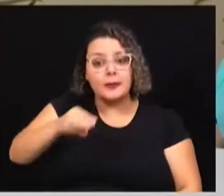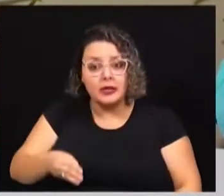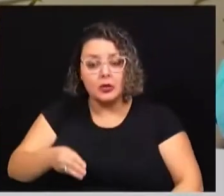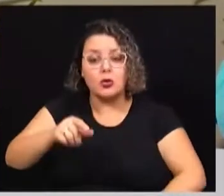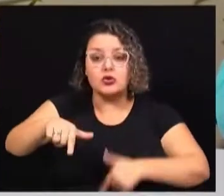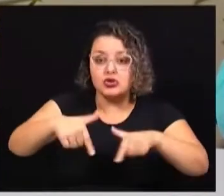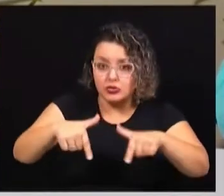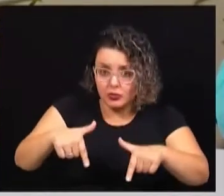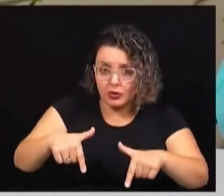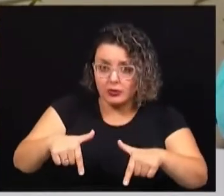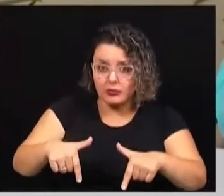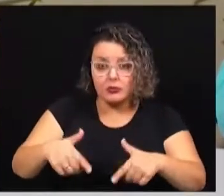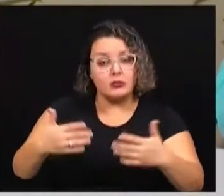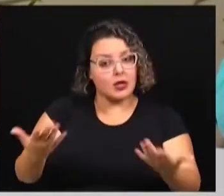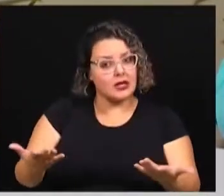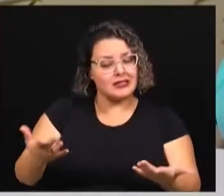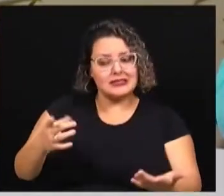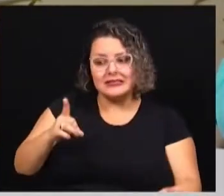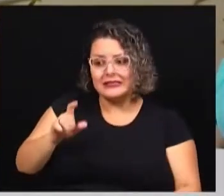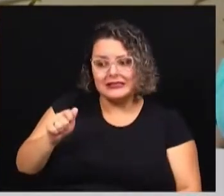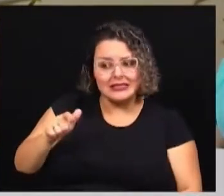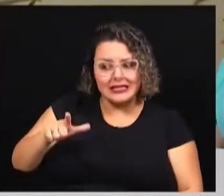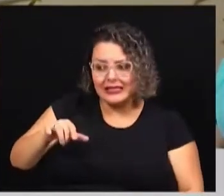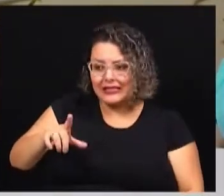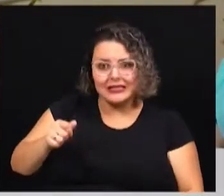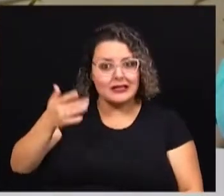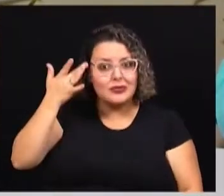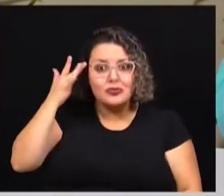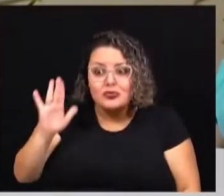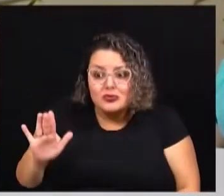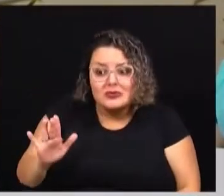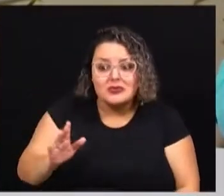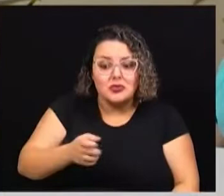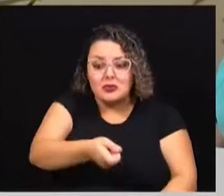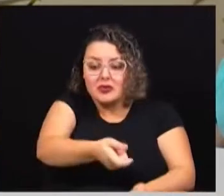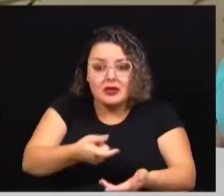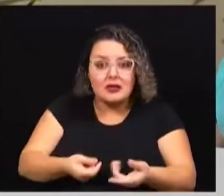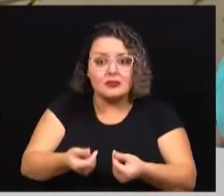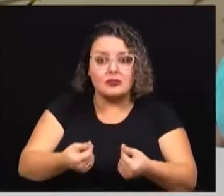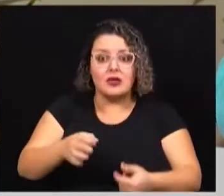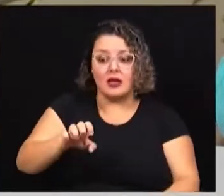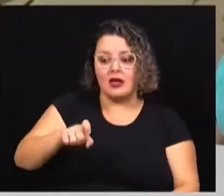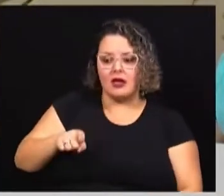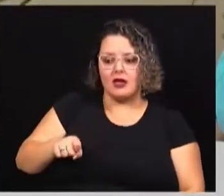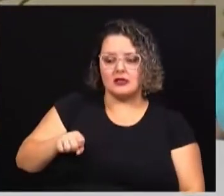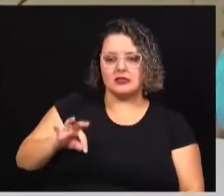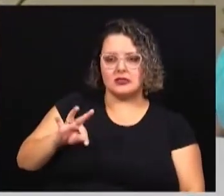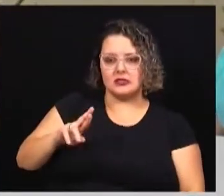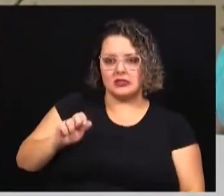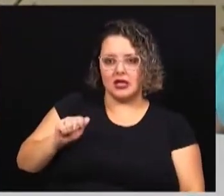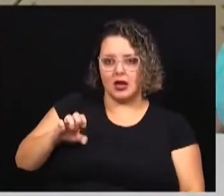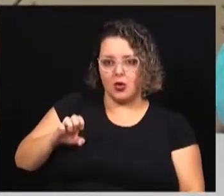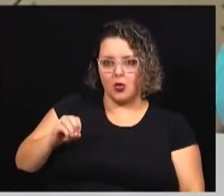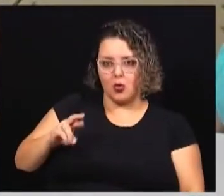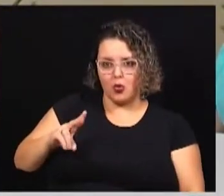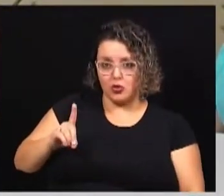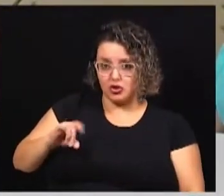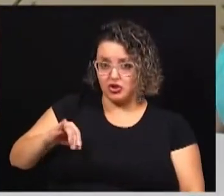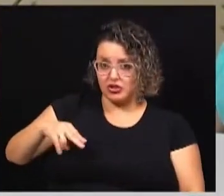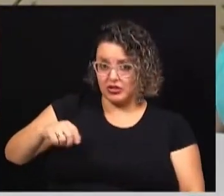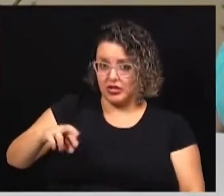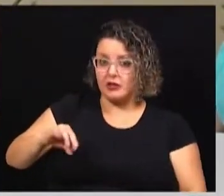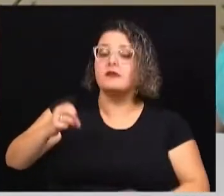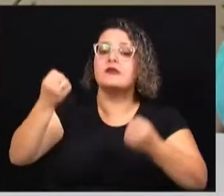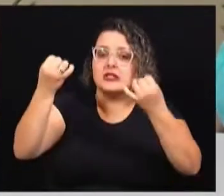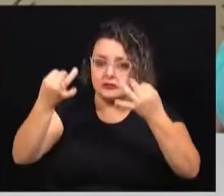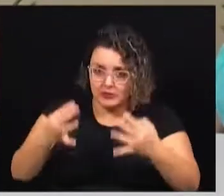de trabalhadores? Mas, Dalila, eu nem sei o que é esse saque extraordinário. Não tem problema, o Na Ponta do Lápis hoje vai